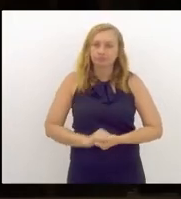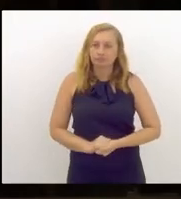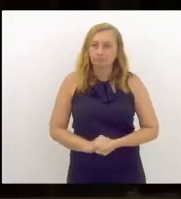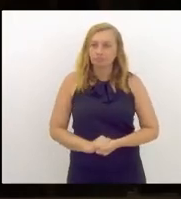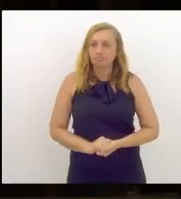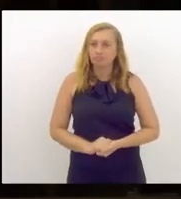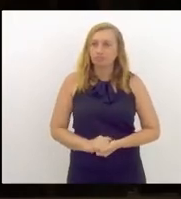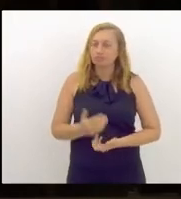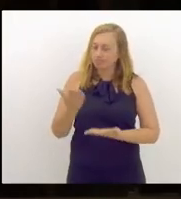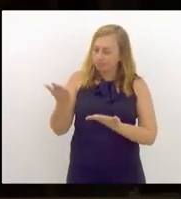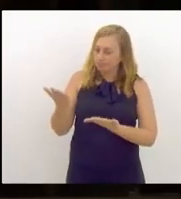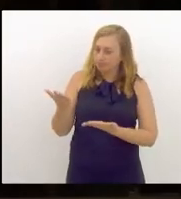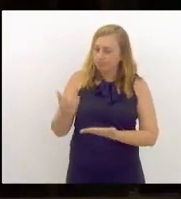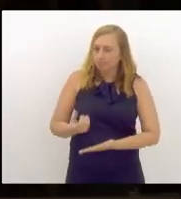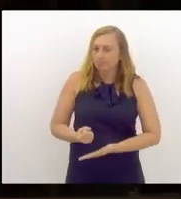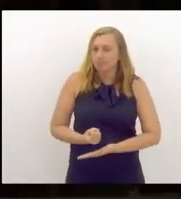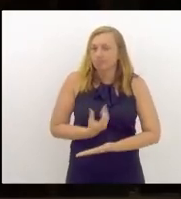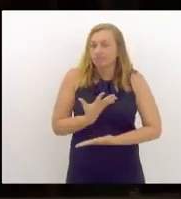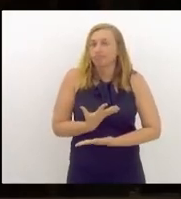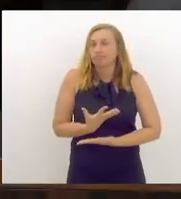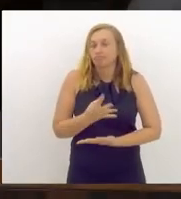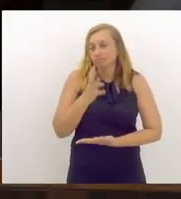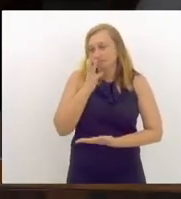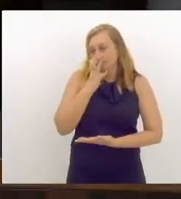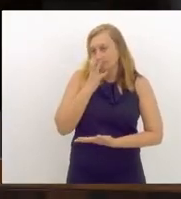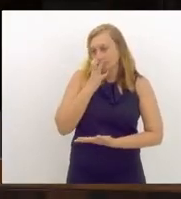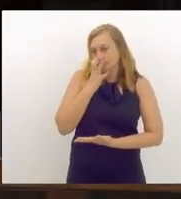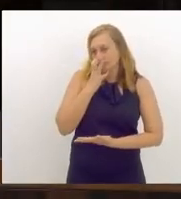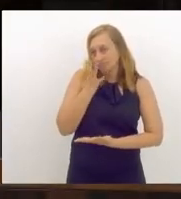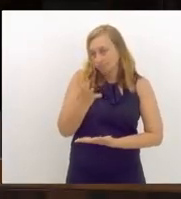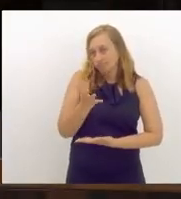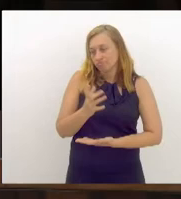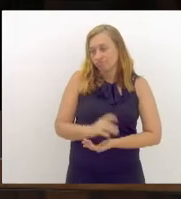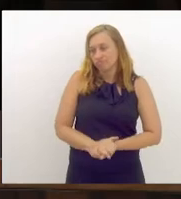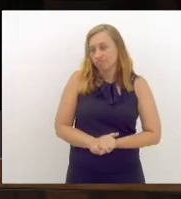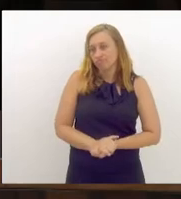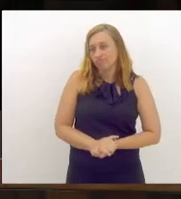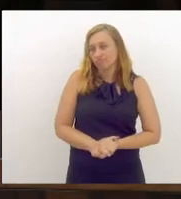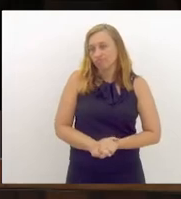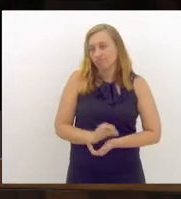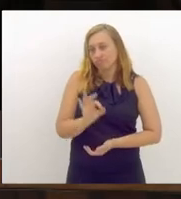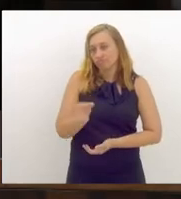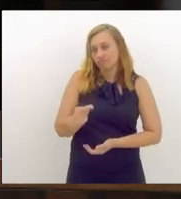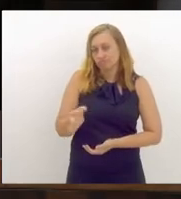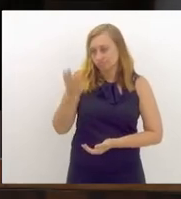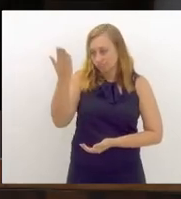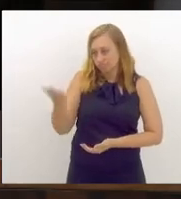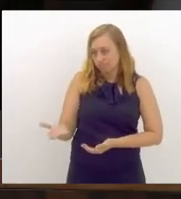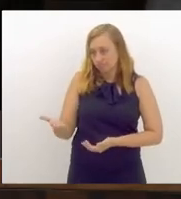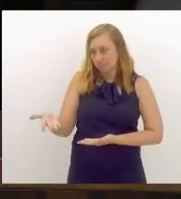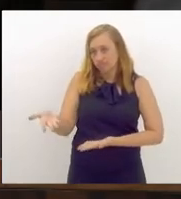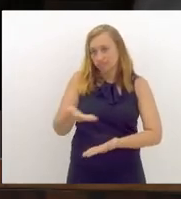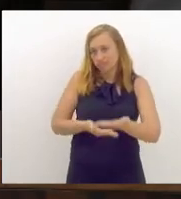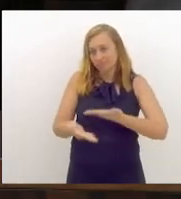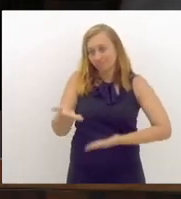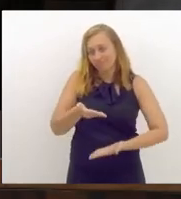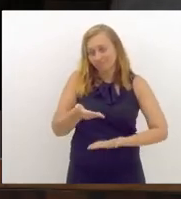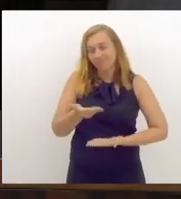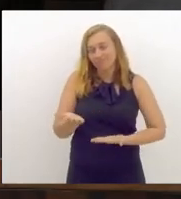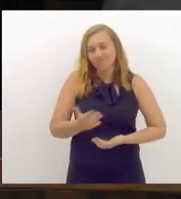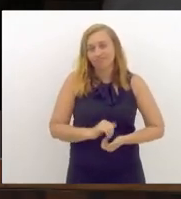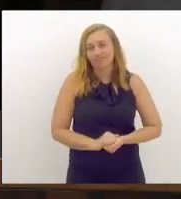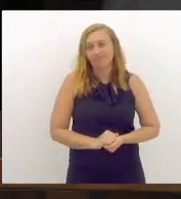é para você entrar na surpresa grande admiração e a certeza que você é uma grande parceira né